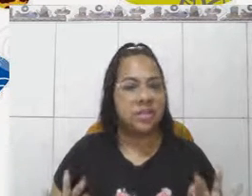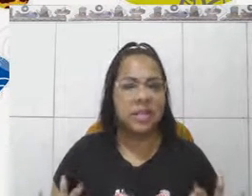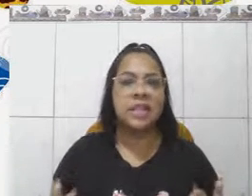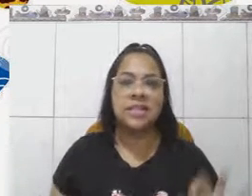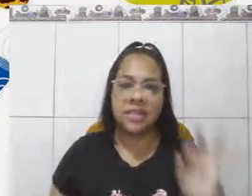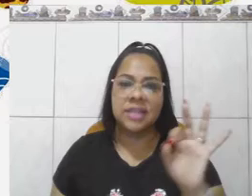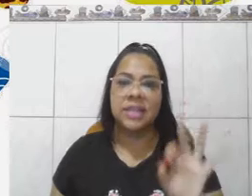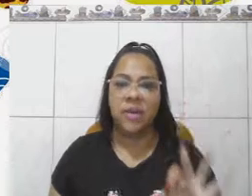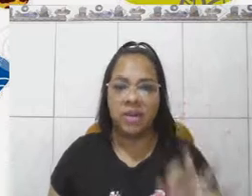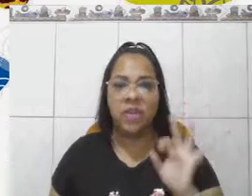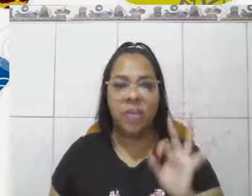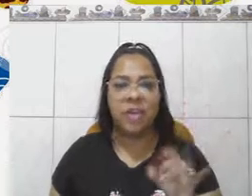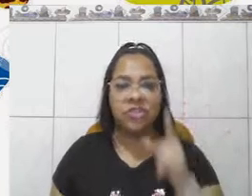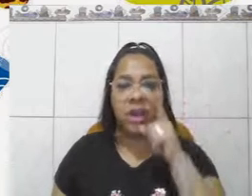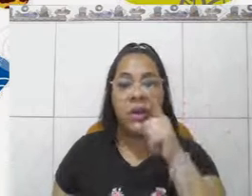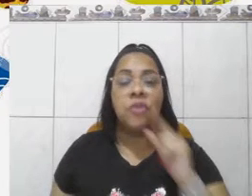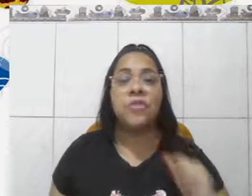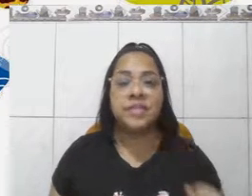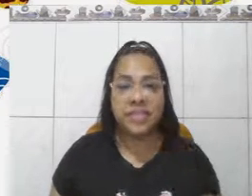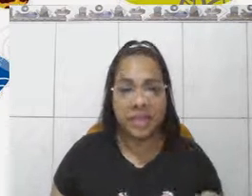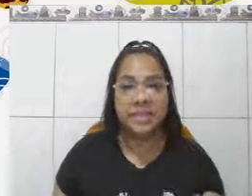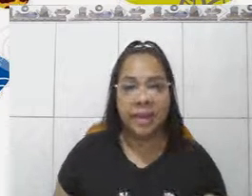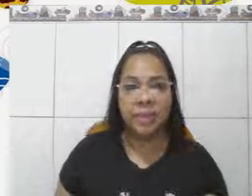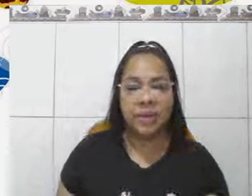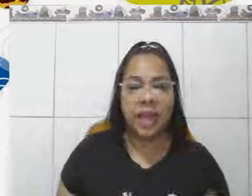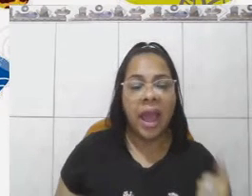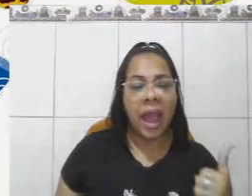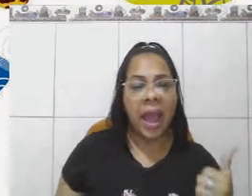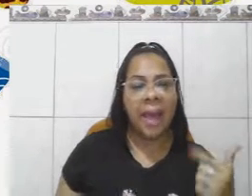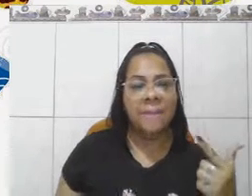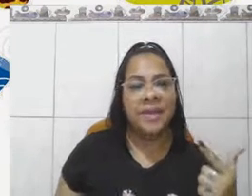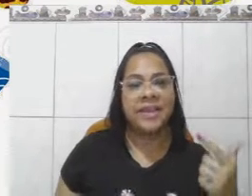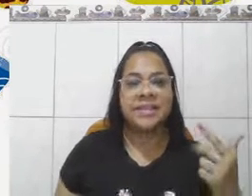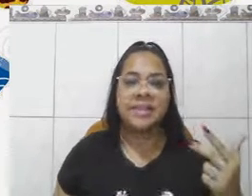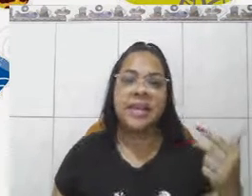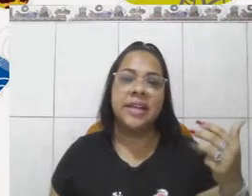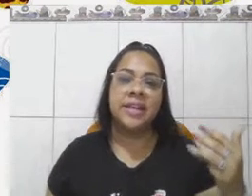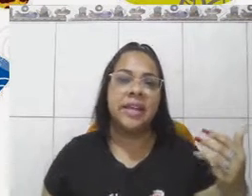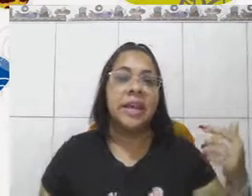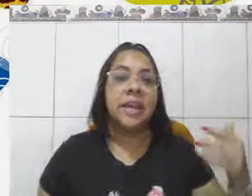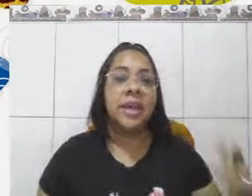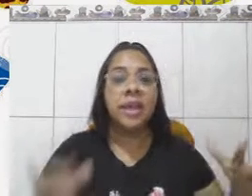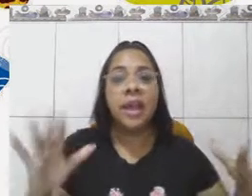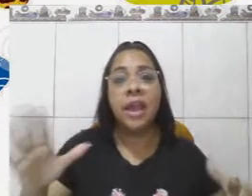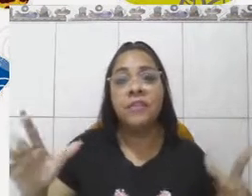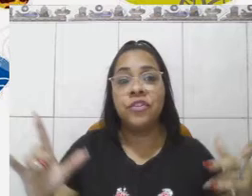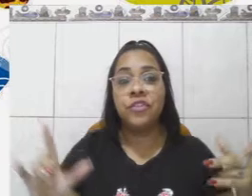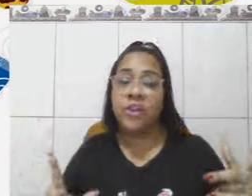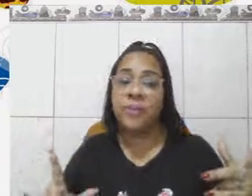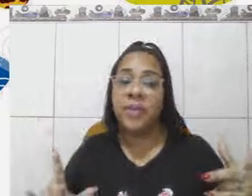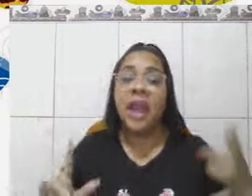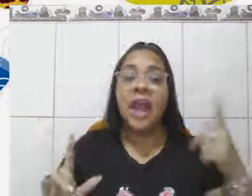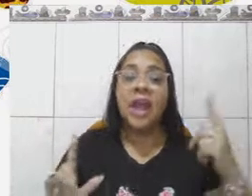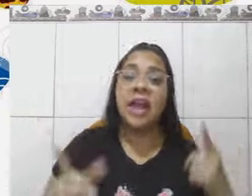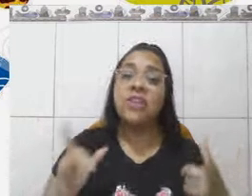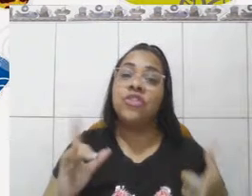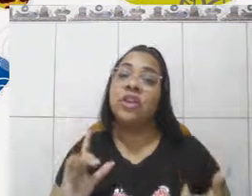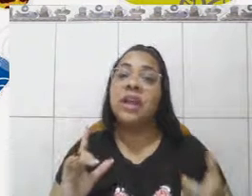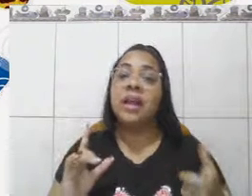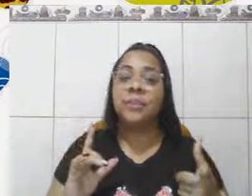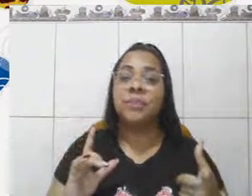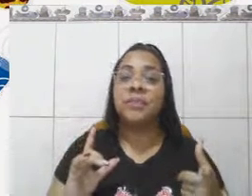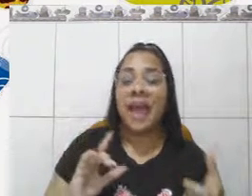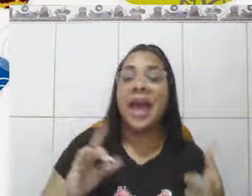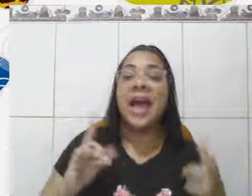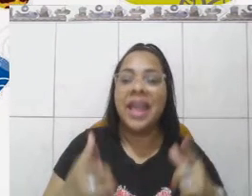Olha, tenho certeza que essa ordem alfabética vocês lembram, né? A, B, C, D, E, F, G, H, I,